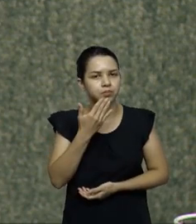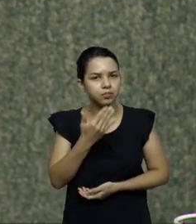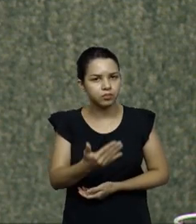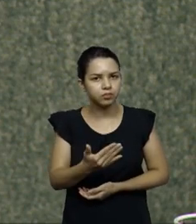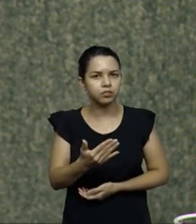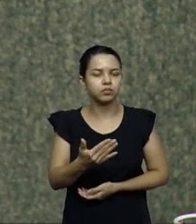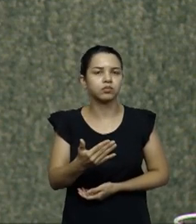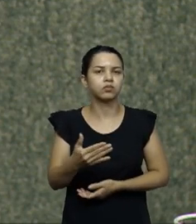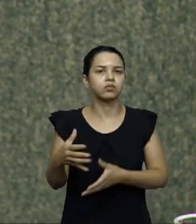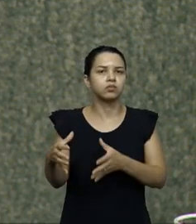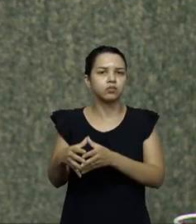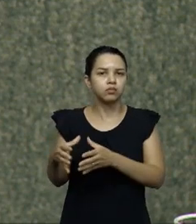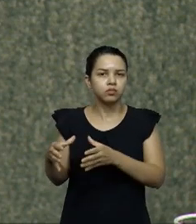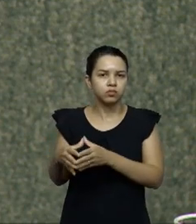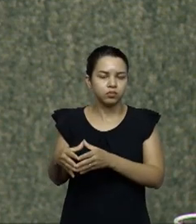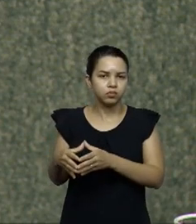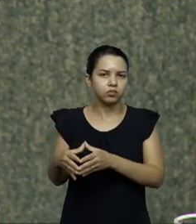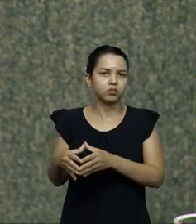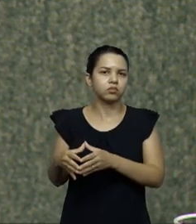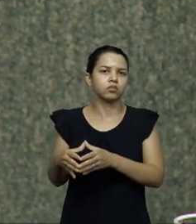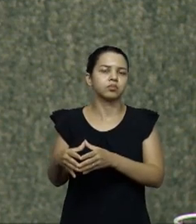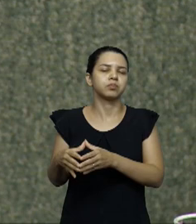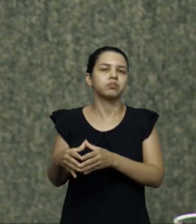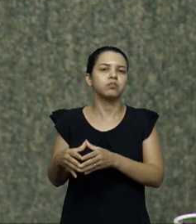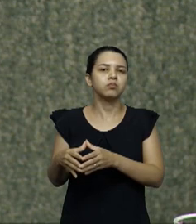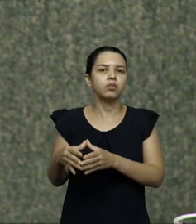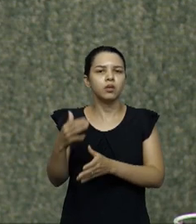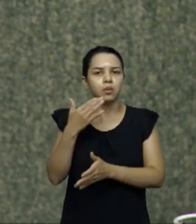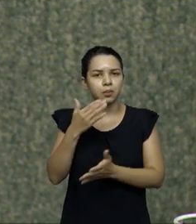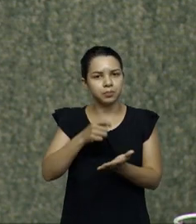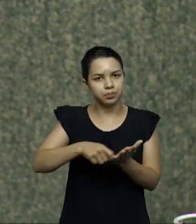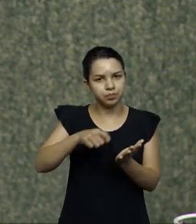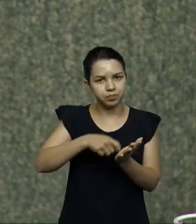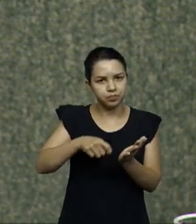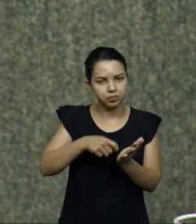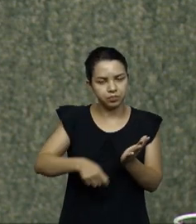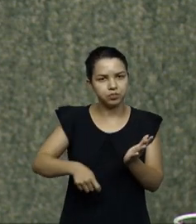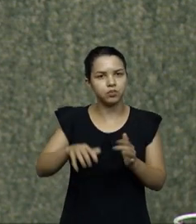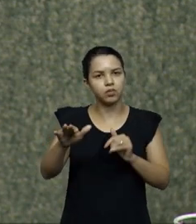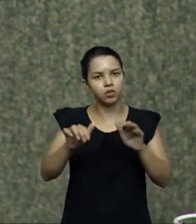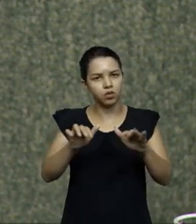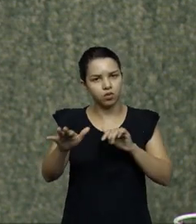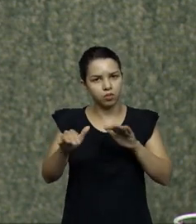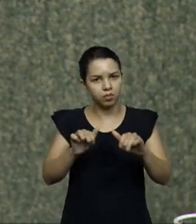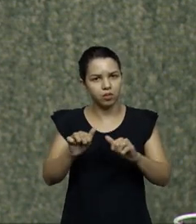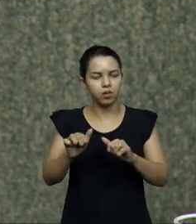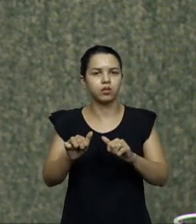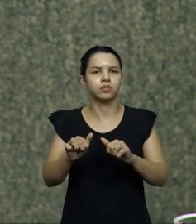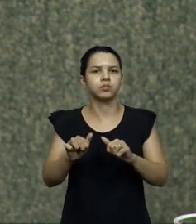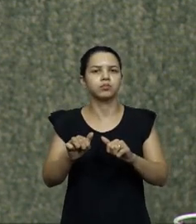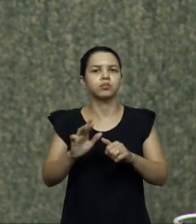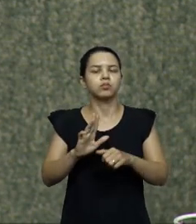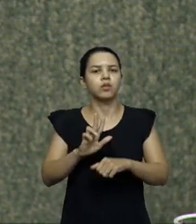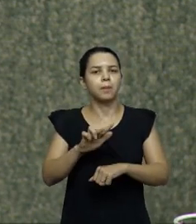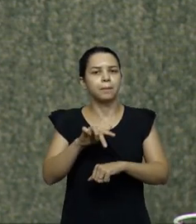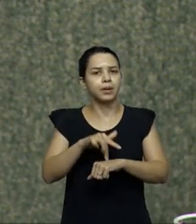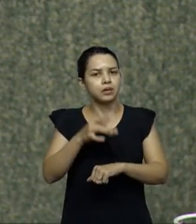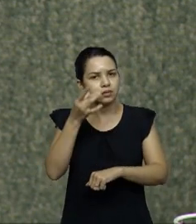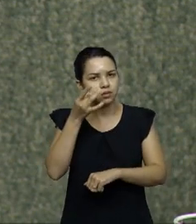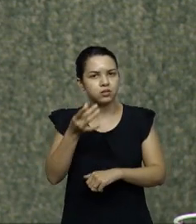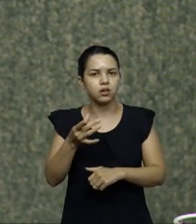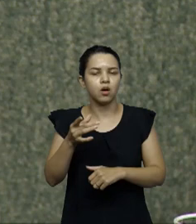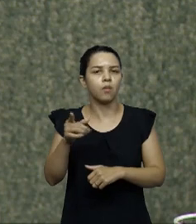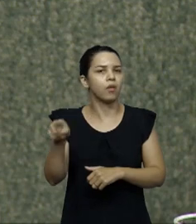sede oficial por escrito pedindo para fazer chamada online é perdão presencial veio